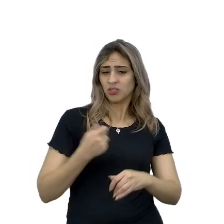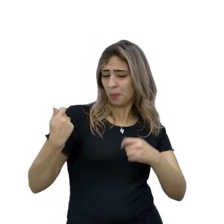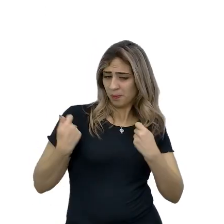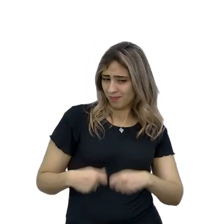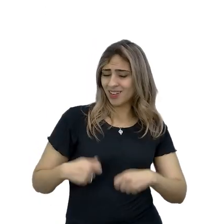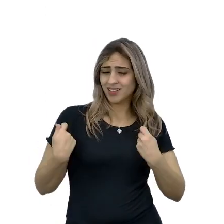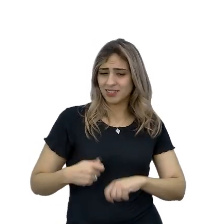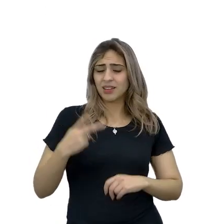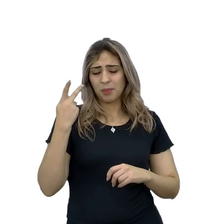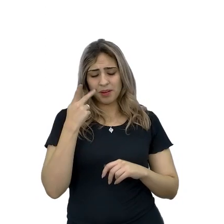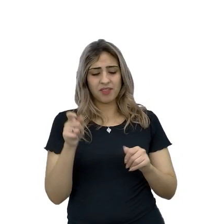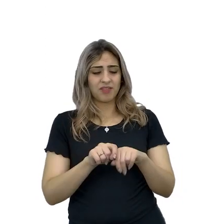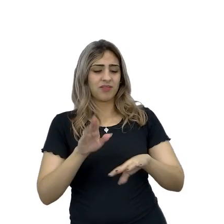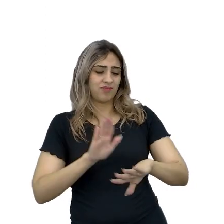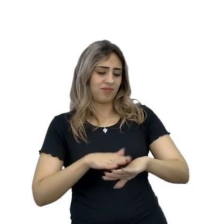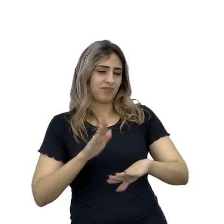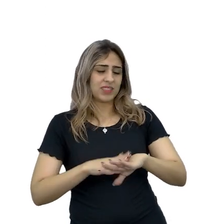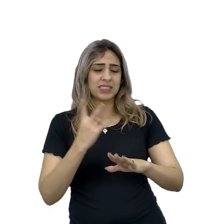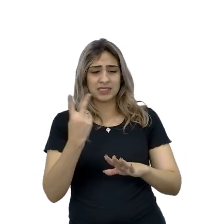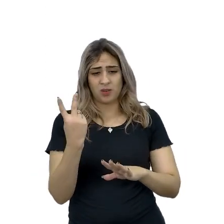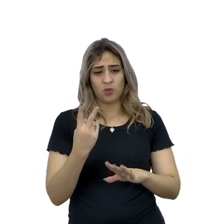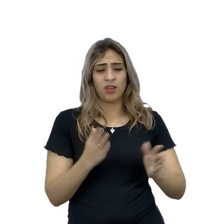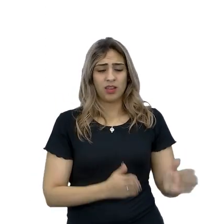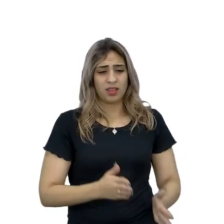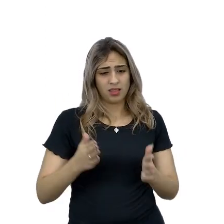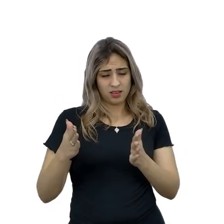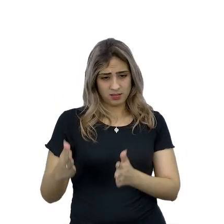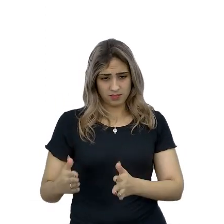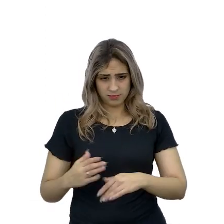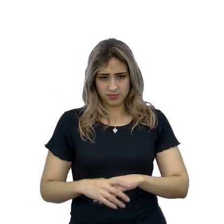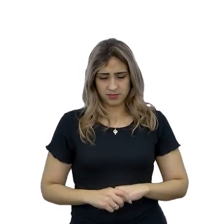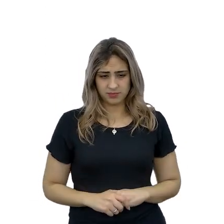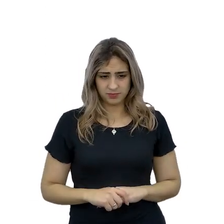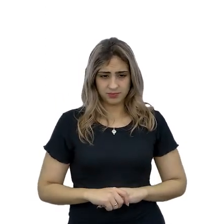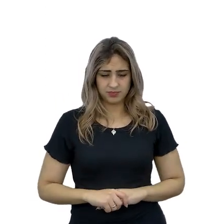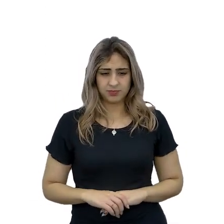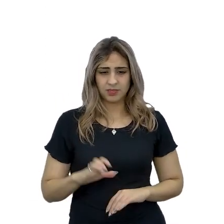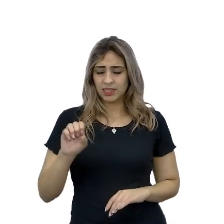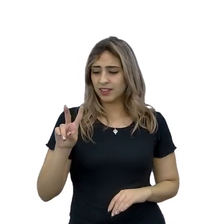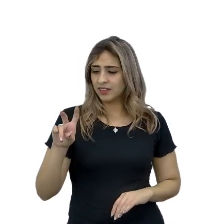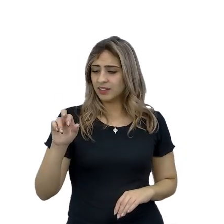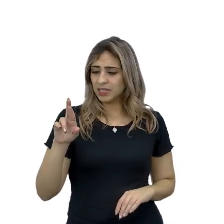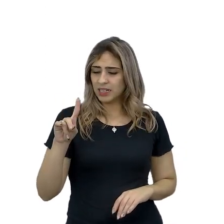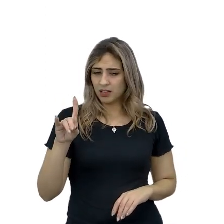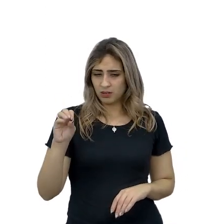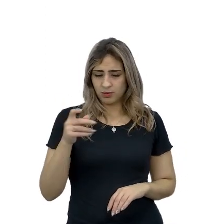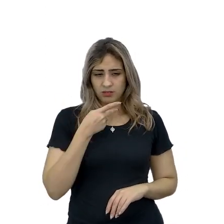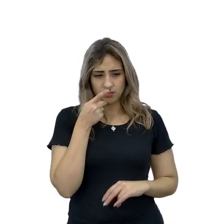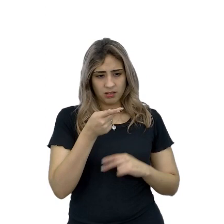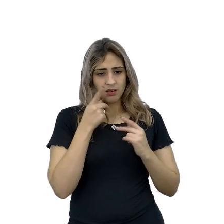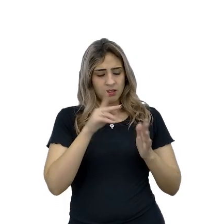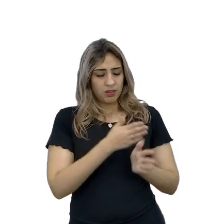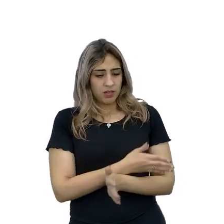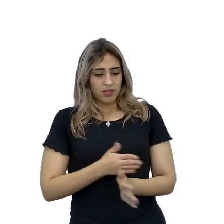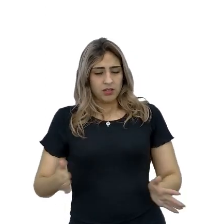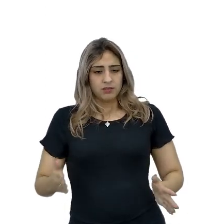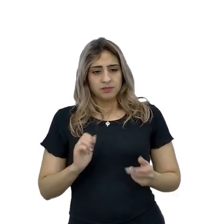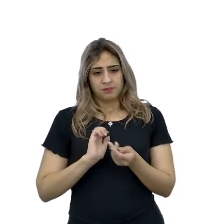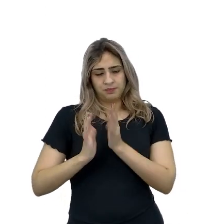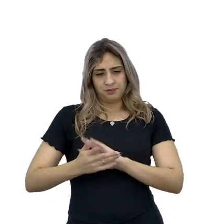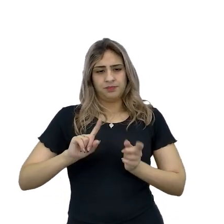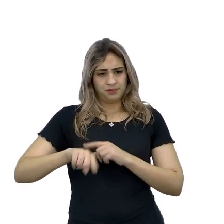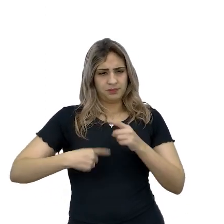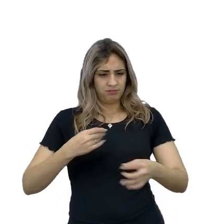precisa para fazer essa segunda etapa, né, que o Everaldo falou, que é participação depois